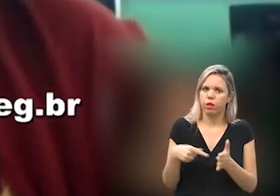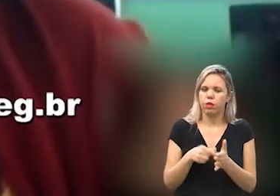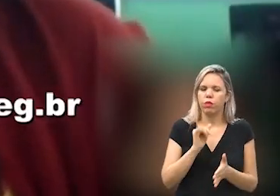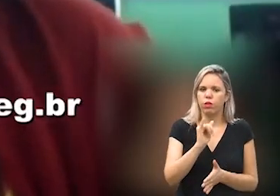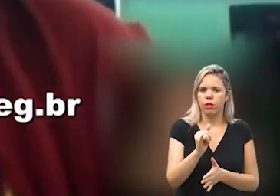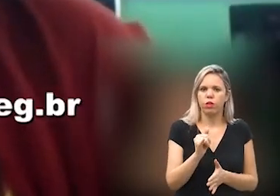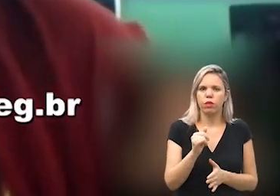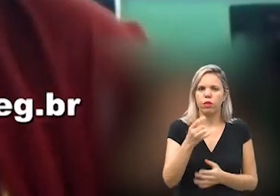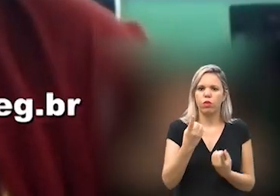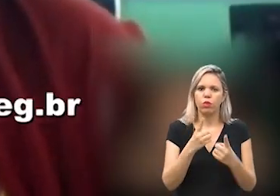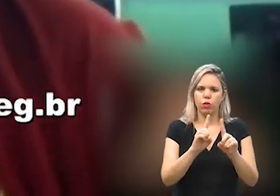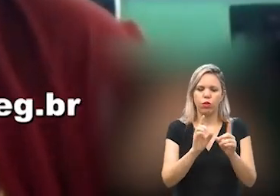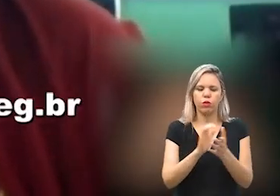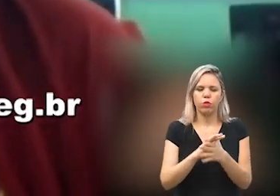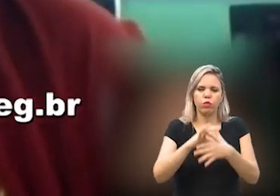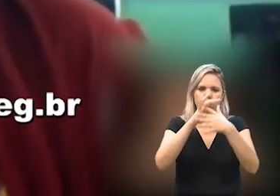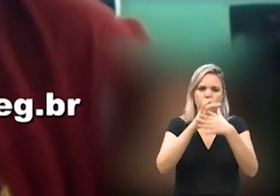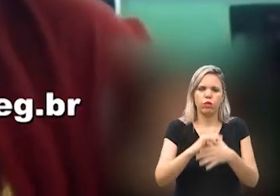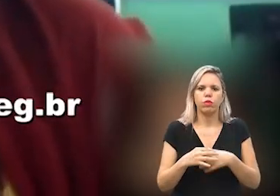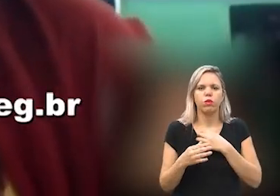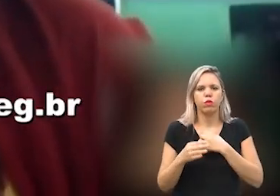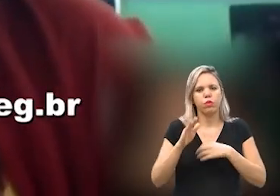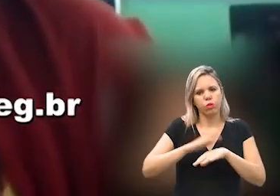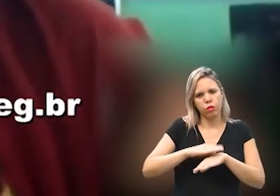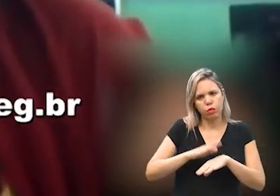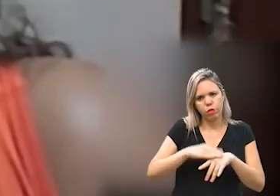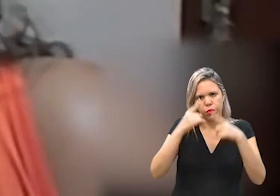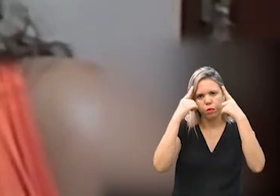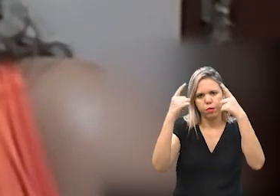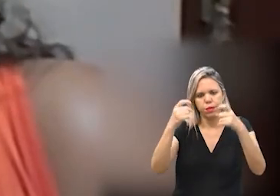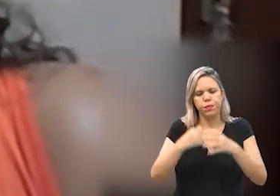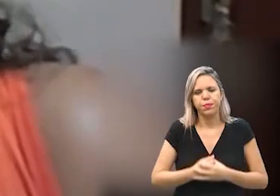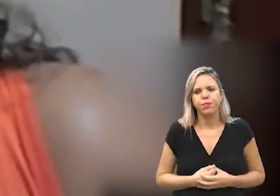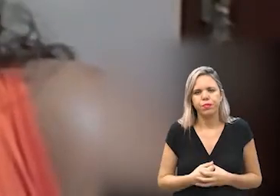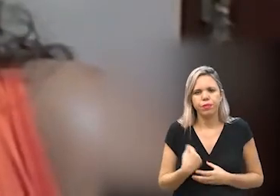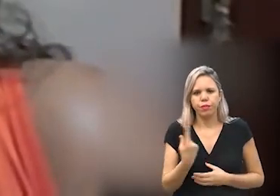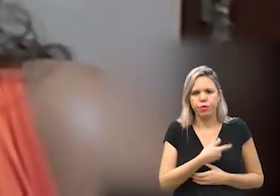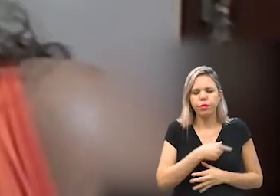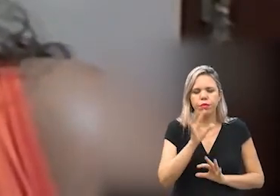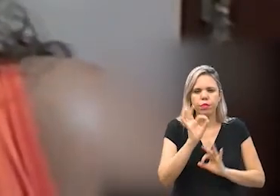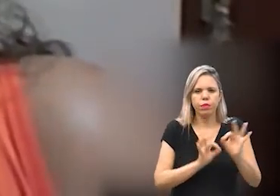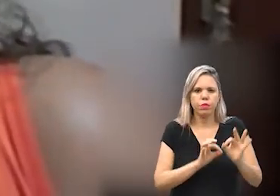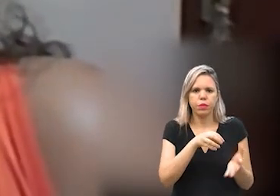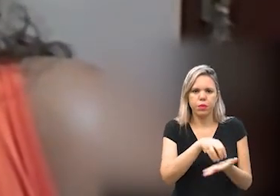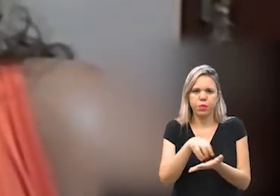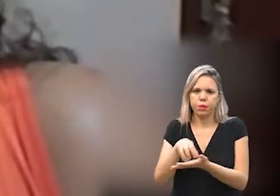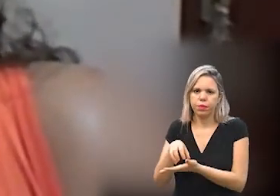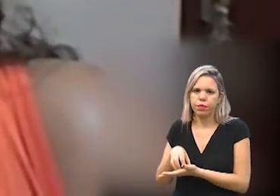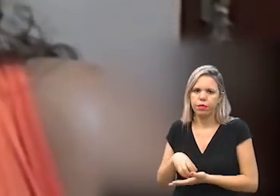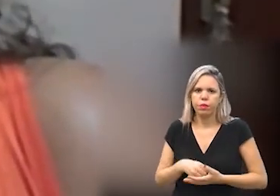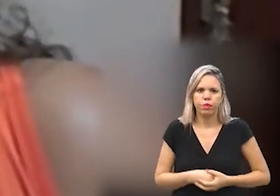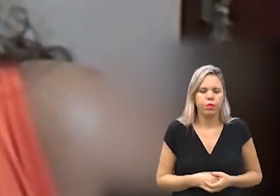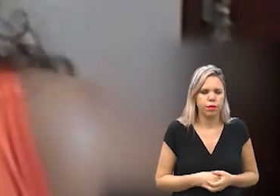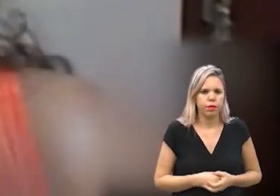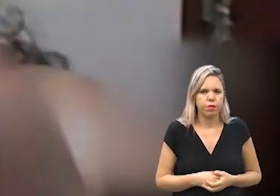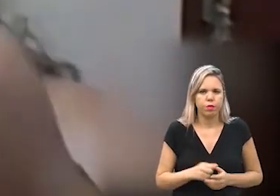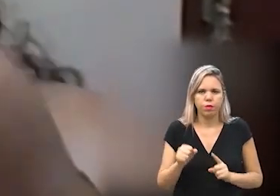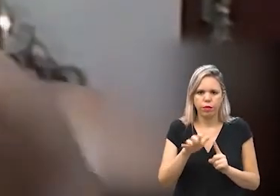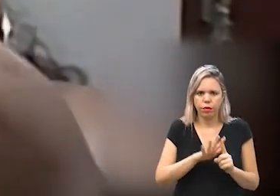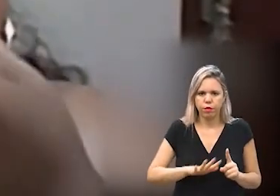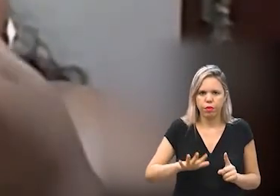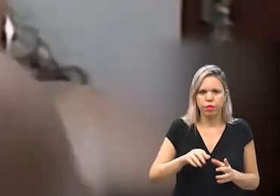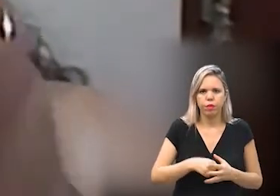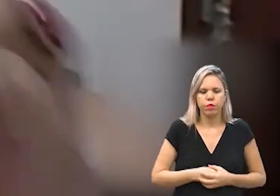O cônjuge está na liderança como autoria da violência. Nós somos de organizações da